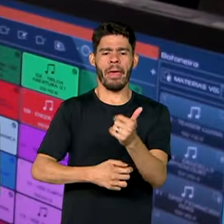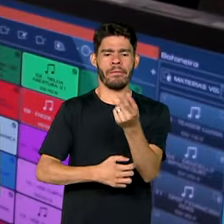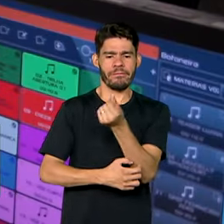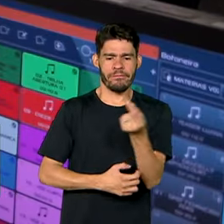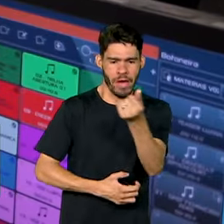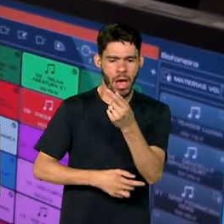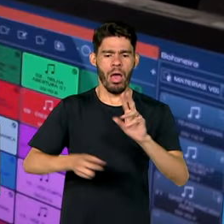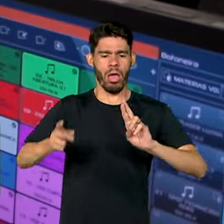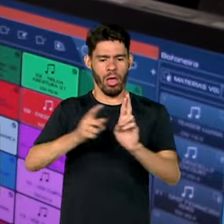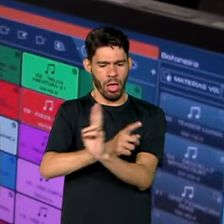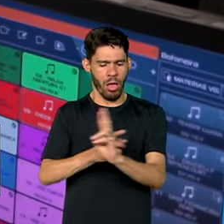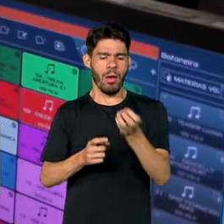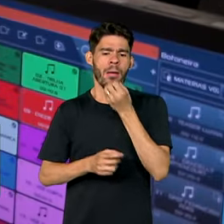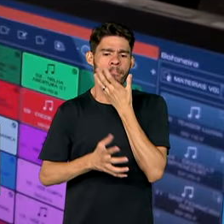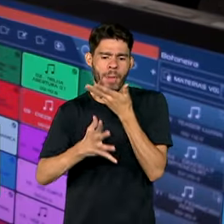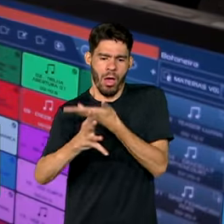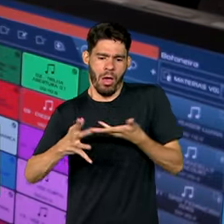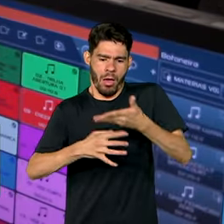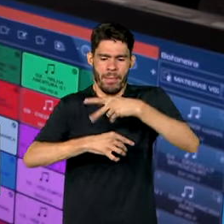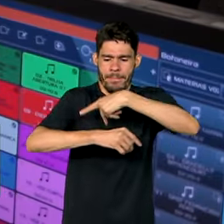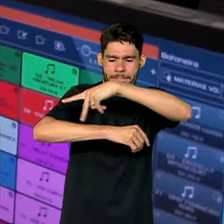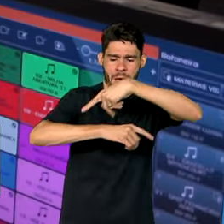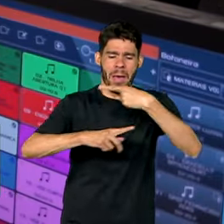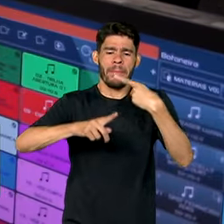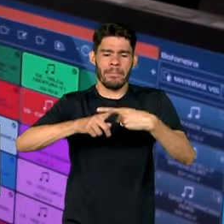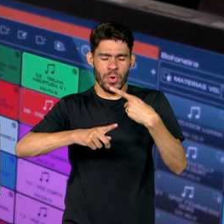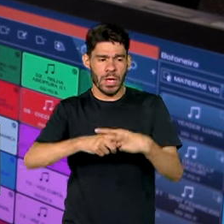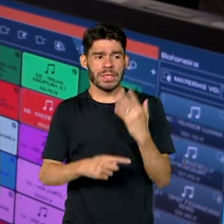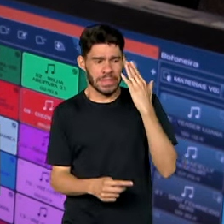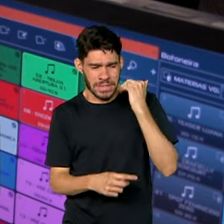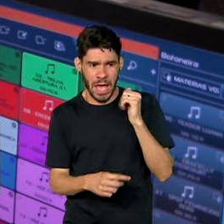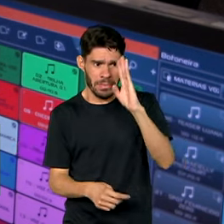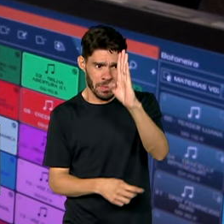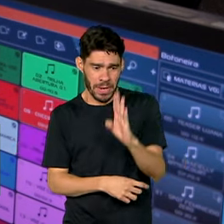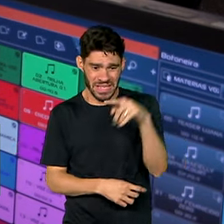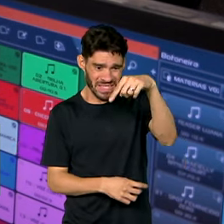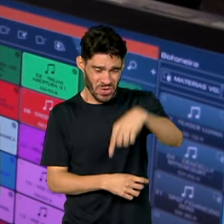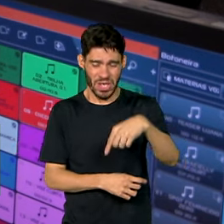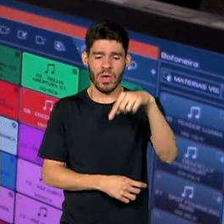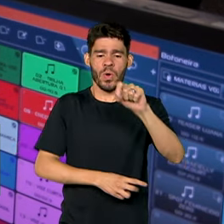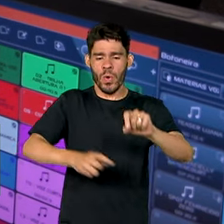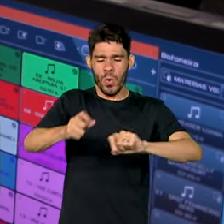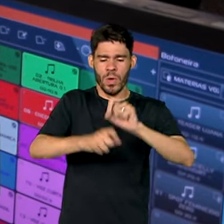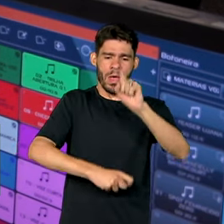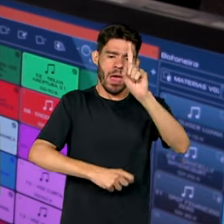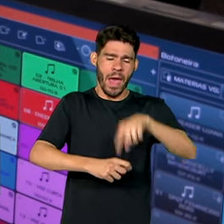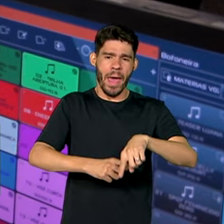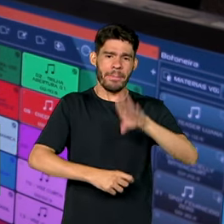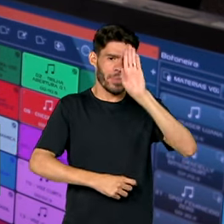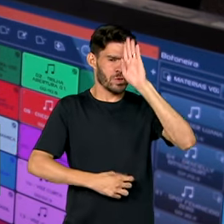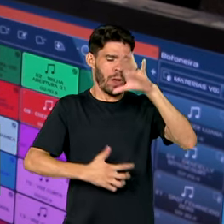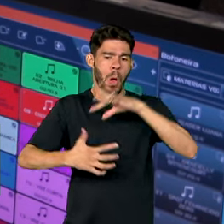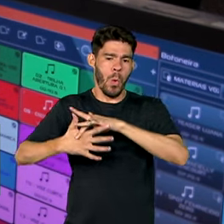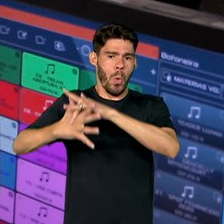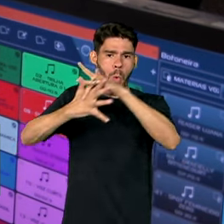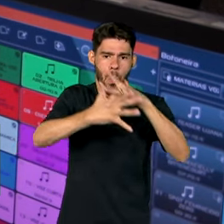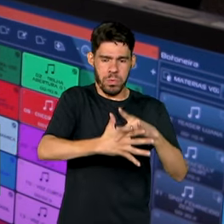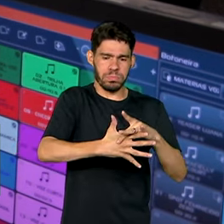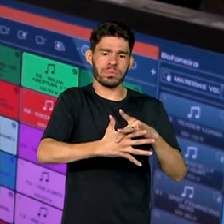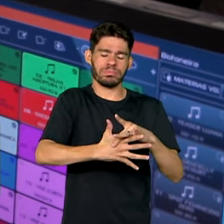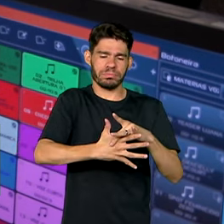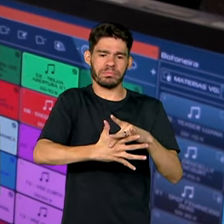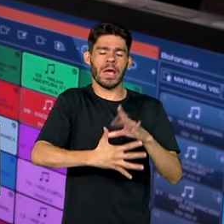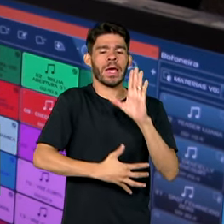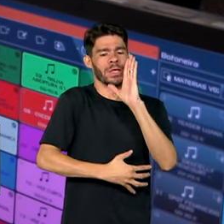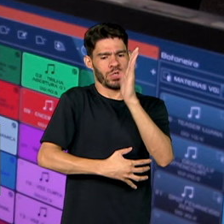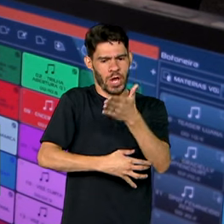temos uma relação muito boa com todos os países Porque eles sabem que o Brasil é um dos países que eh tá liderando pelo exemplo já estamos